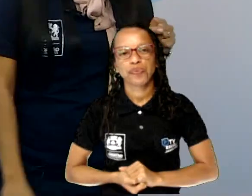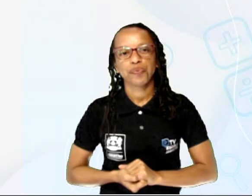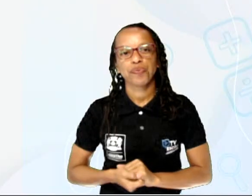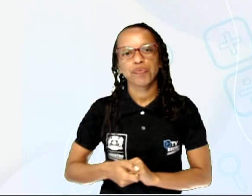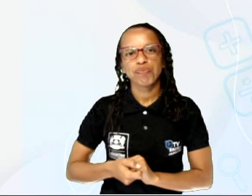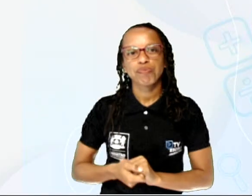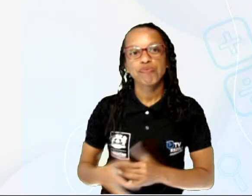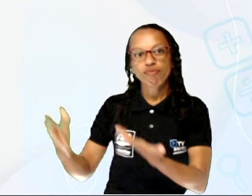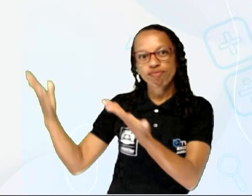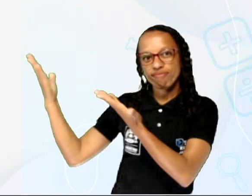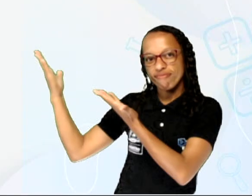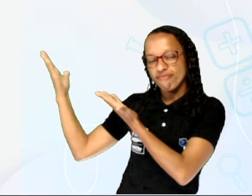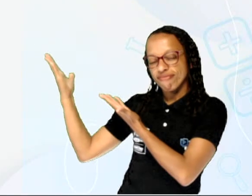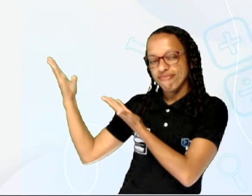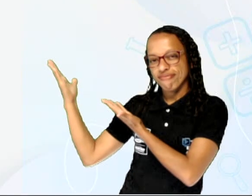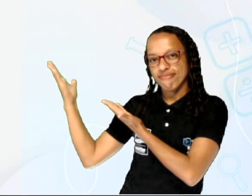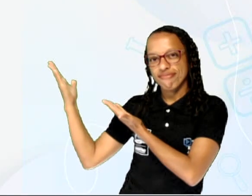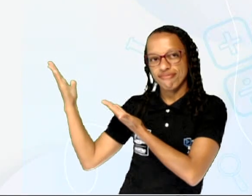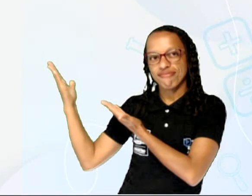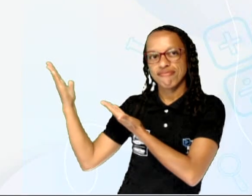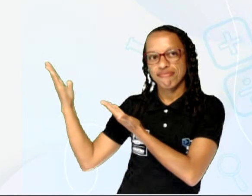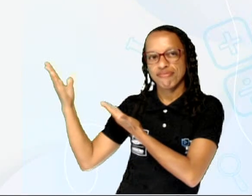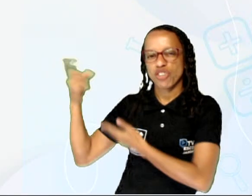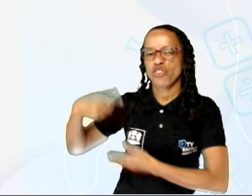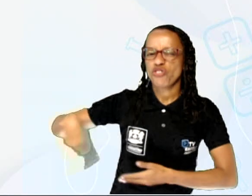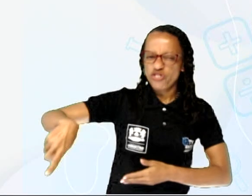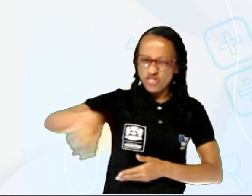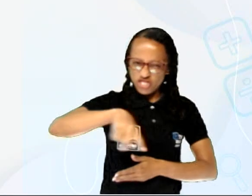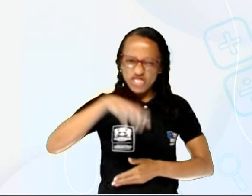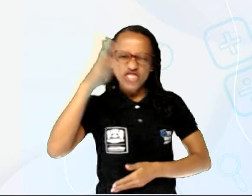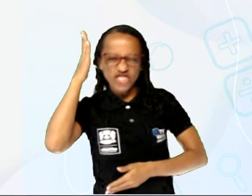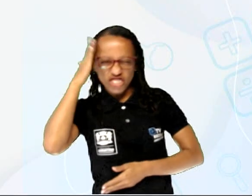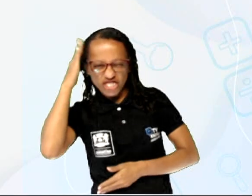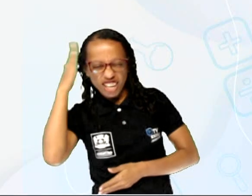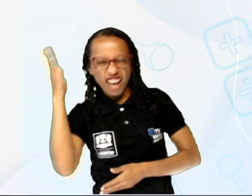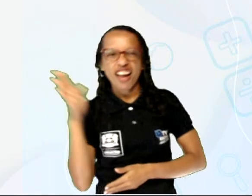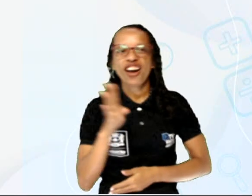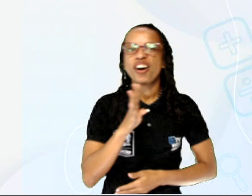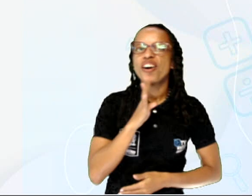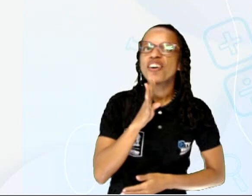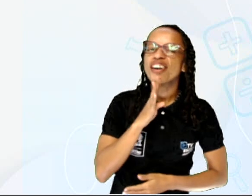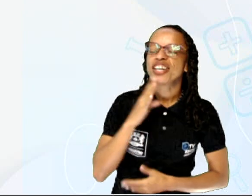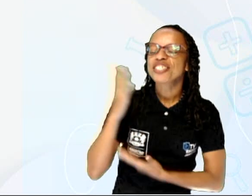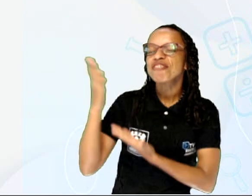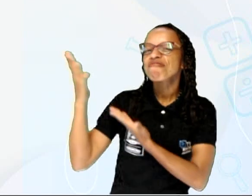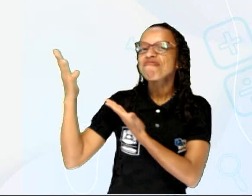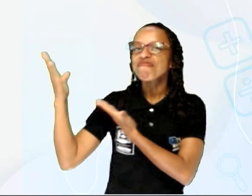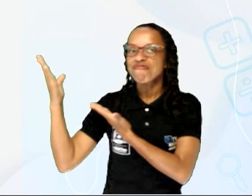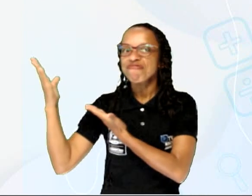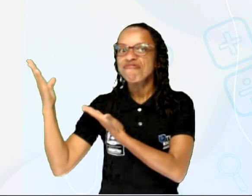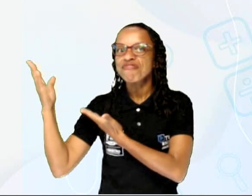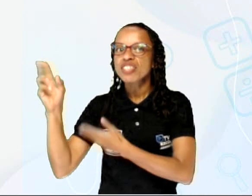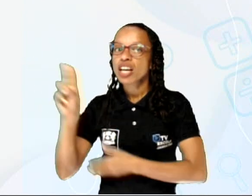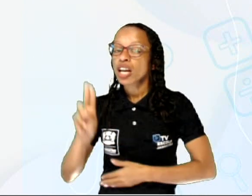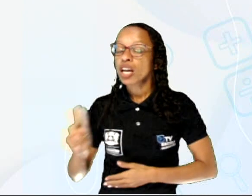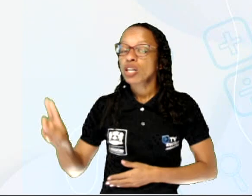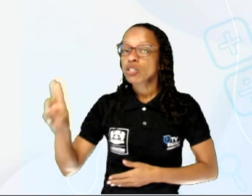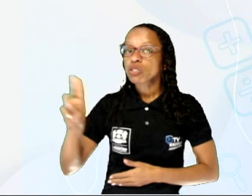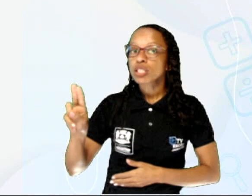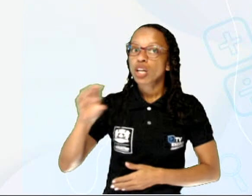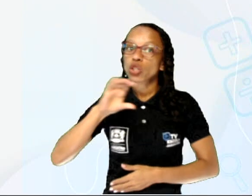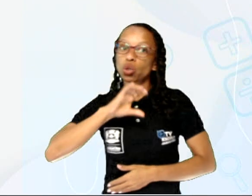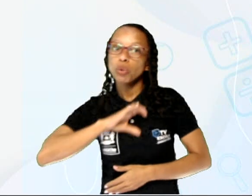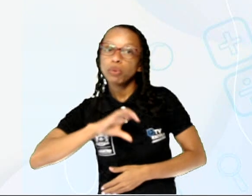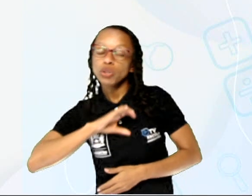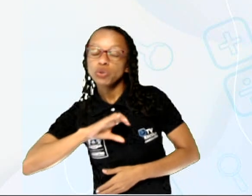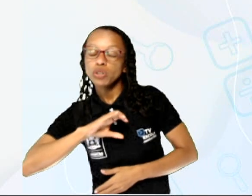Próximo é o tio. Isso aqui vocês conhecem bem. É o sinal diacrítico cujo uso mais frequente em português serve